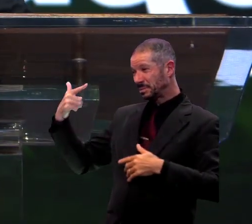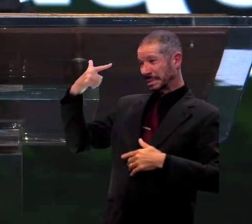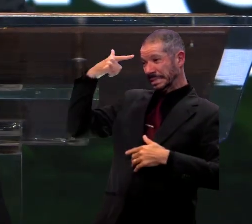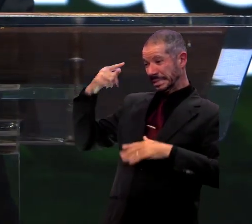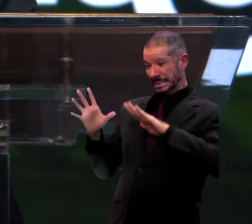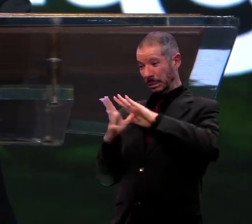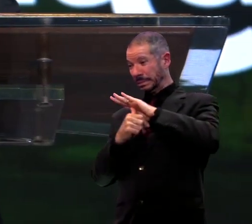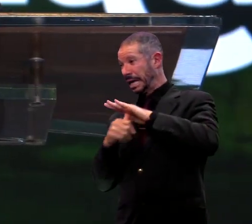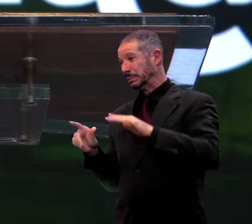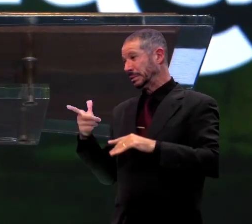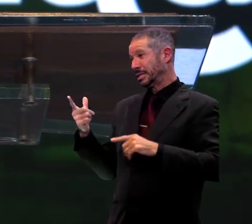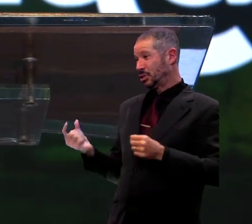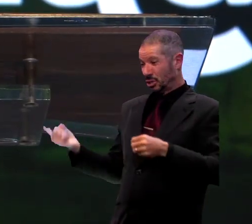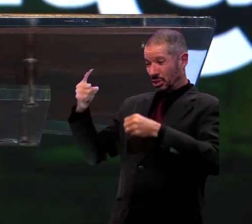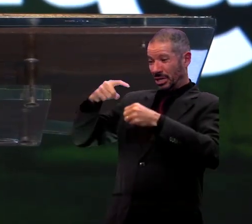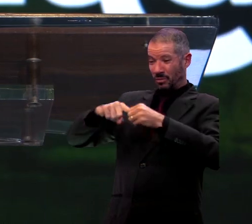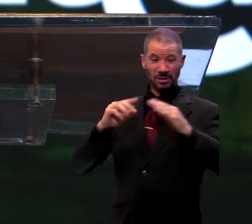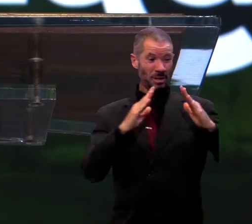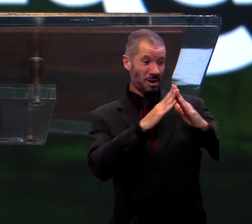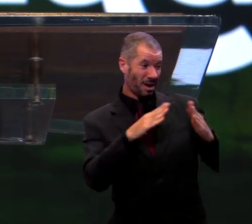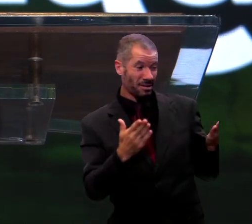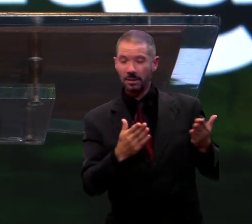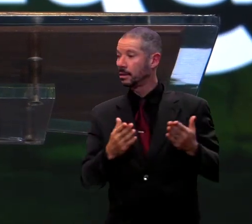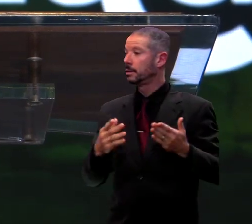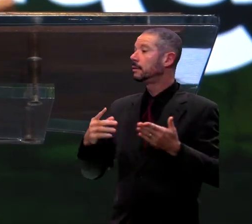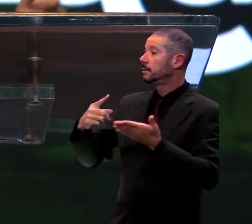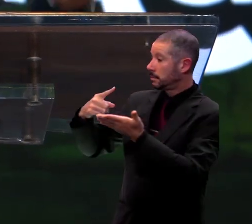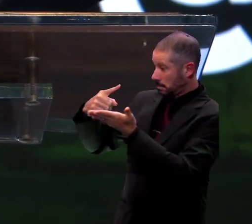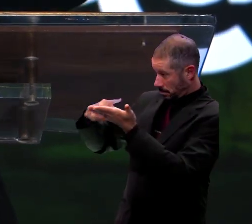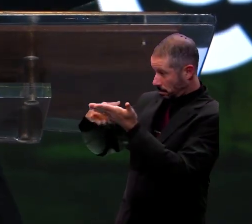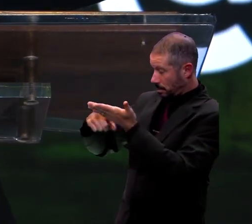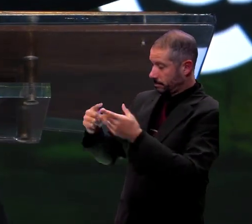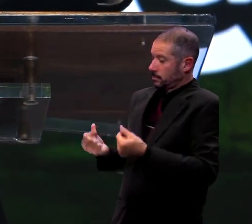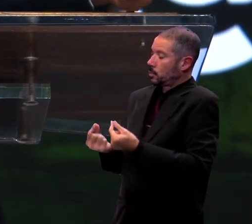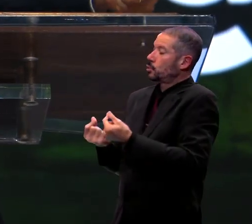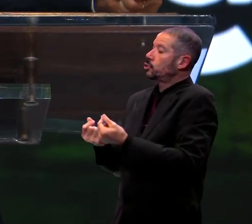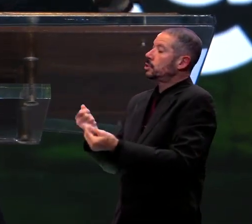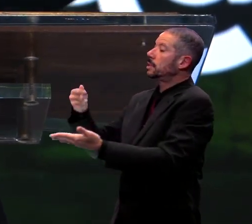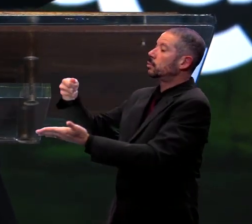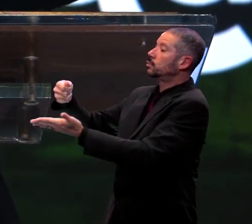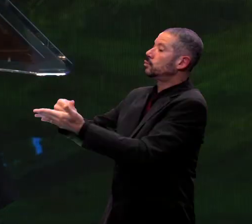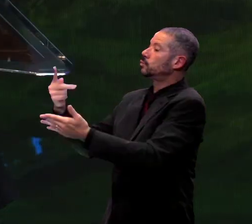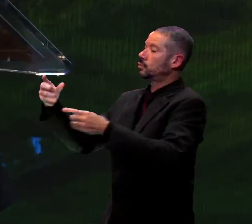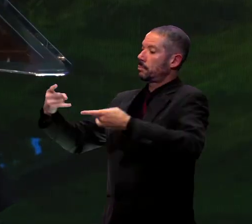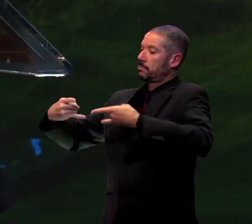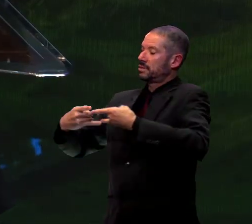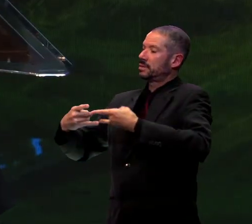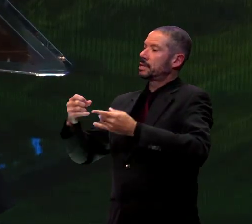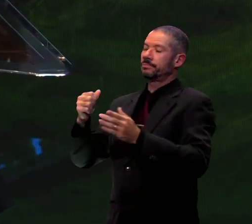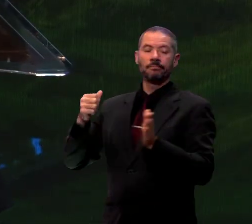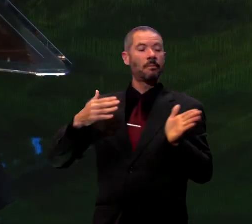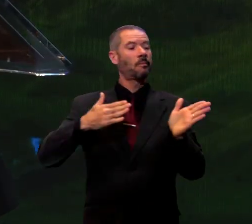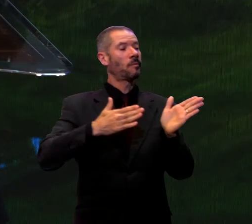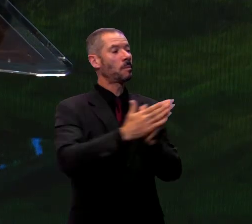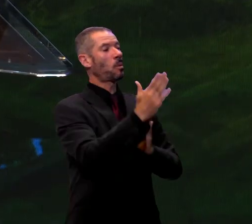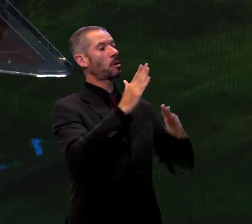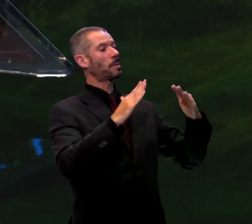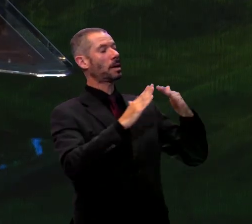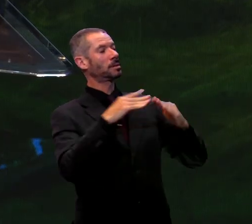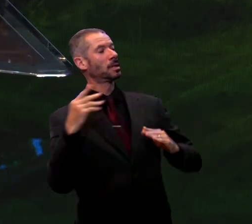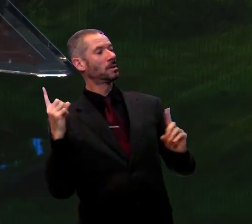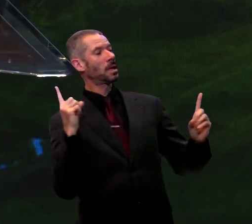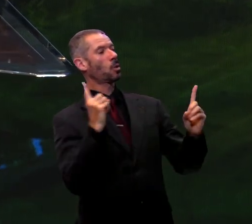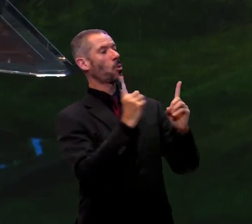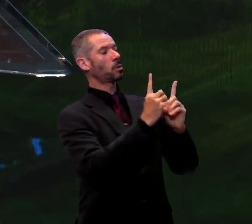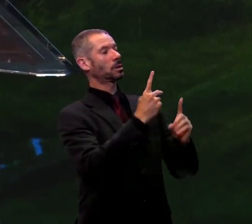para voltar. Vamos fazer uma coisa? Está aqui o dinheiro da sua passagem, vai embora para casa, vai lá encontrar os